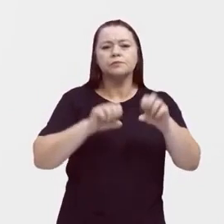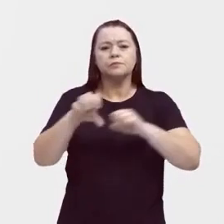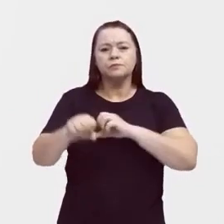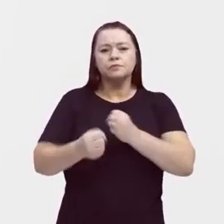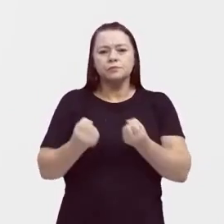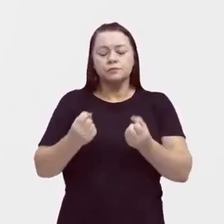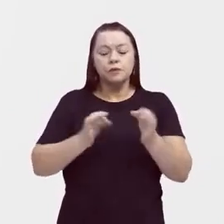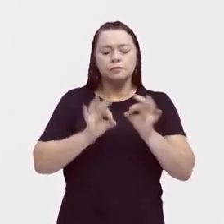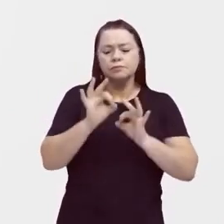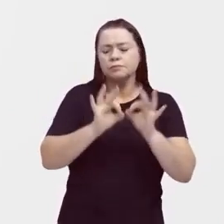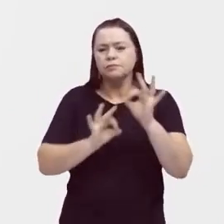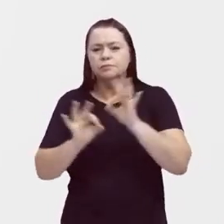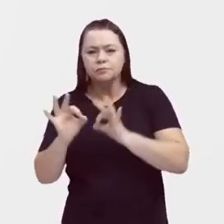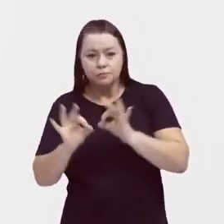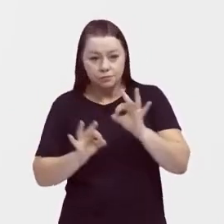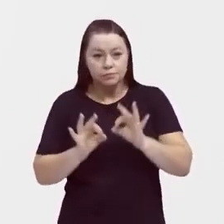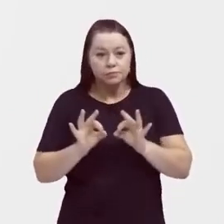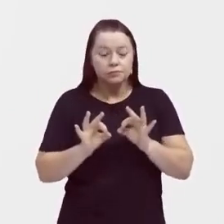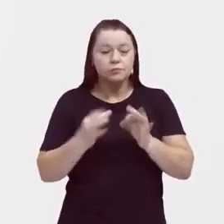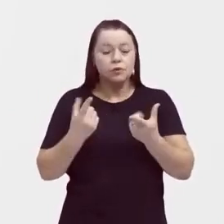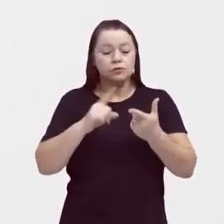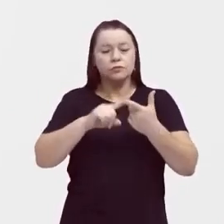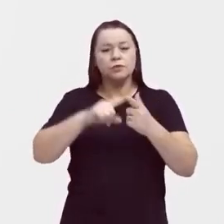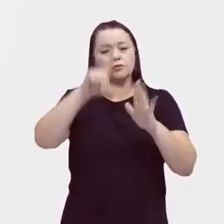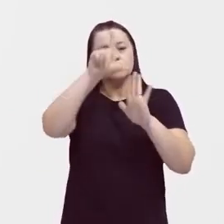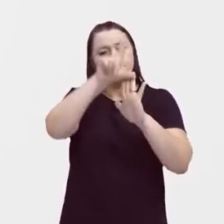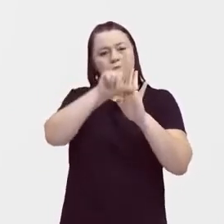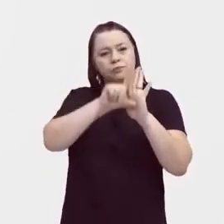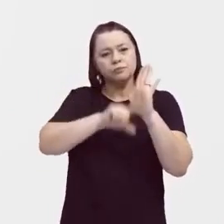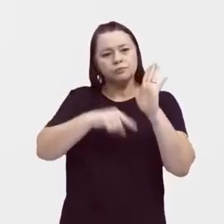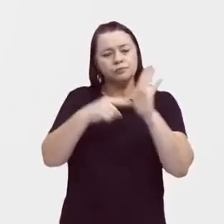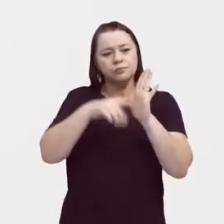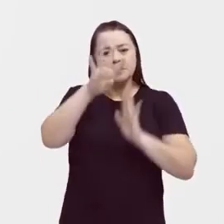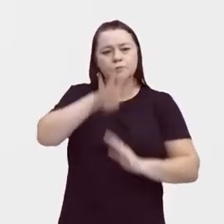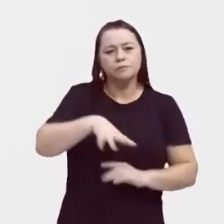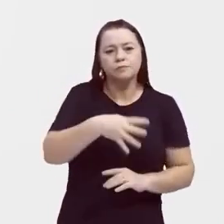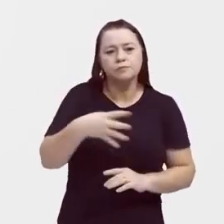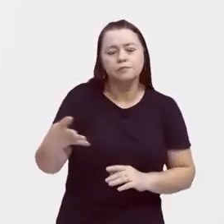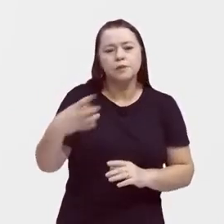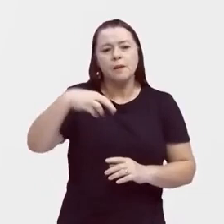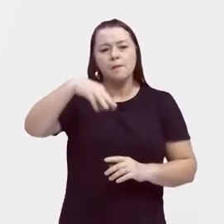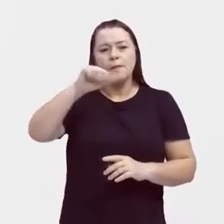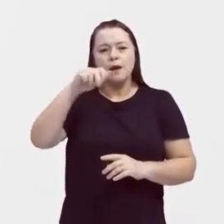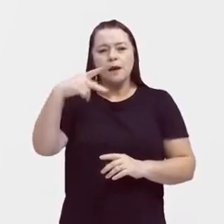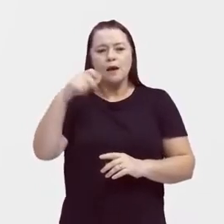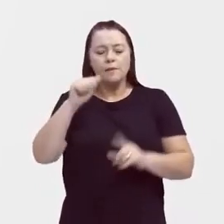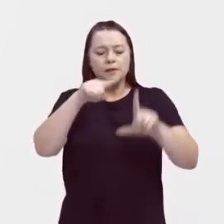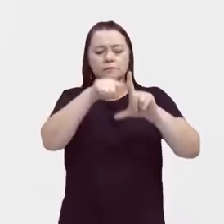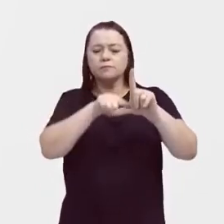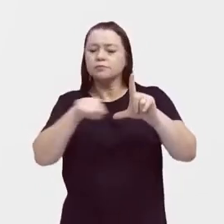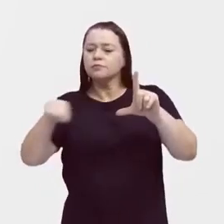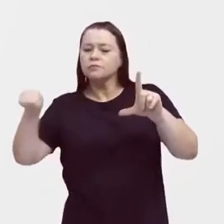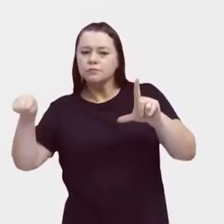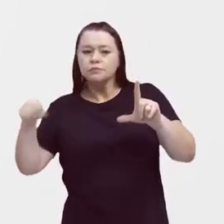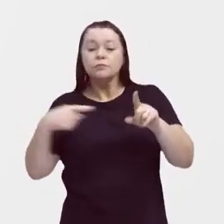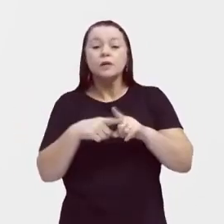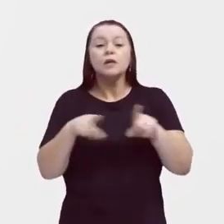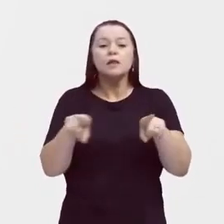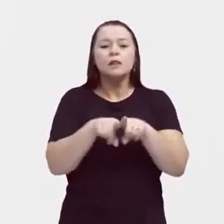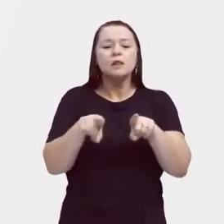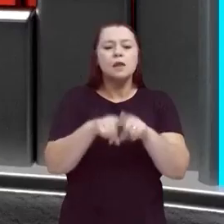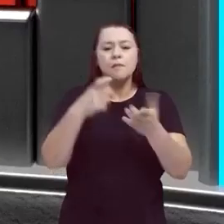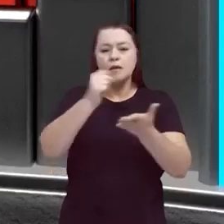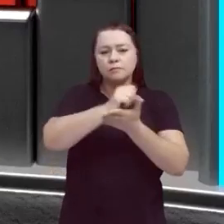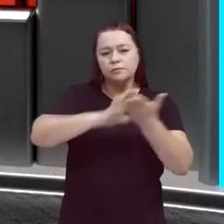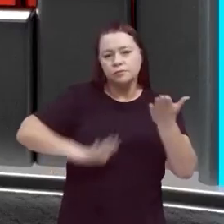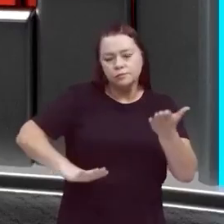maneira organizada por meio de listas, tabelas, mapas e gráficos e em situações